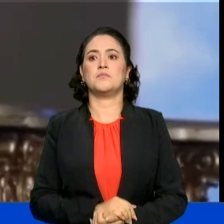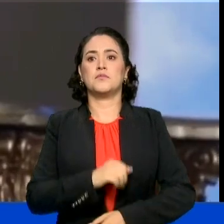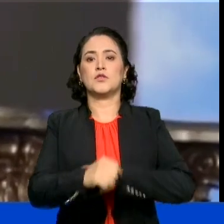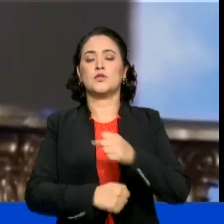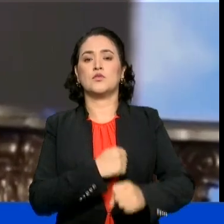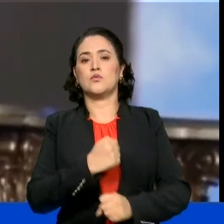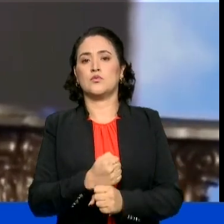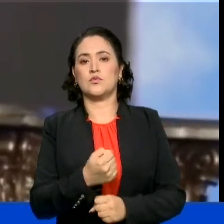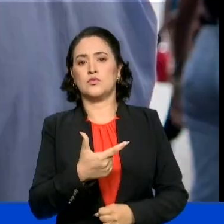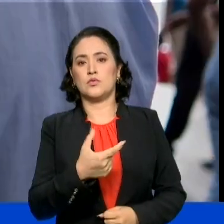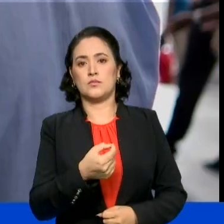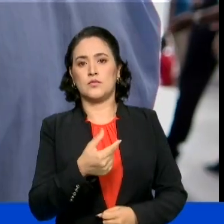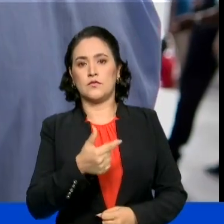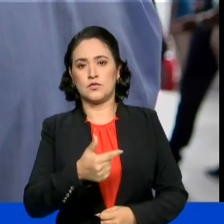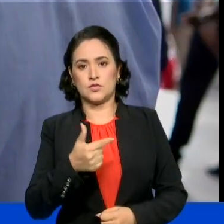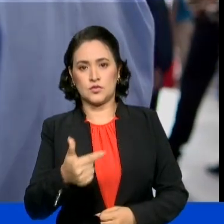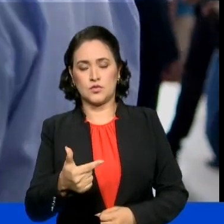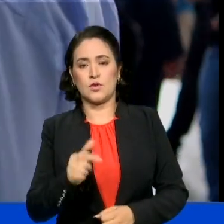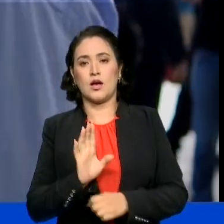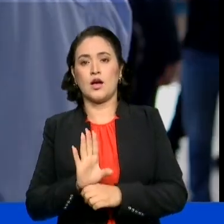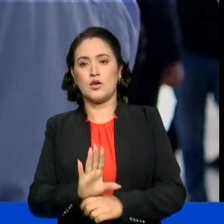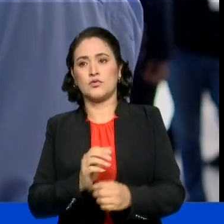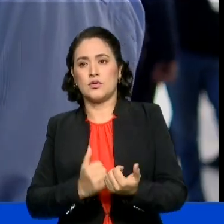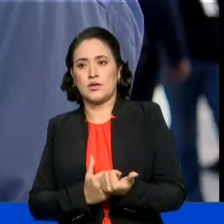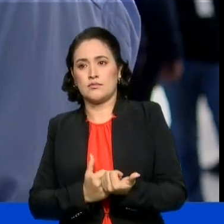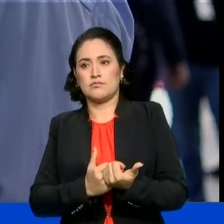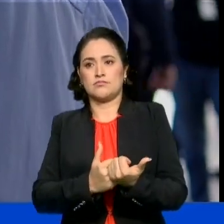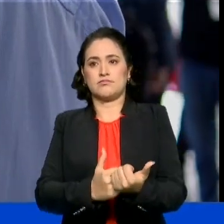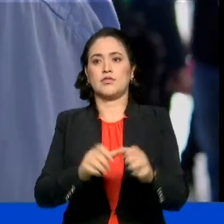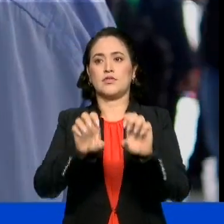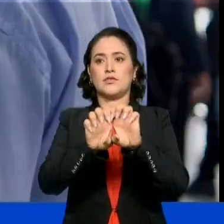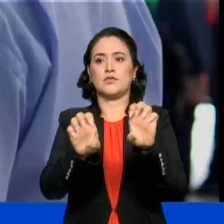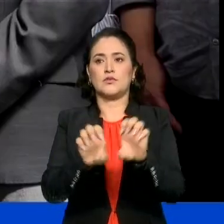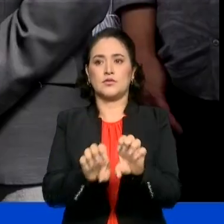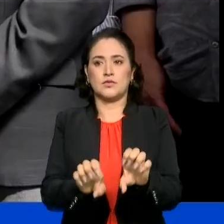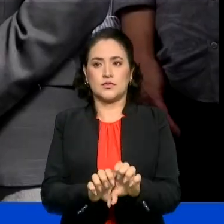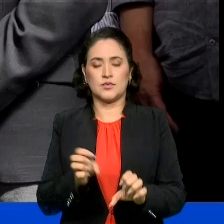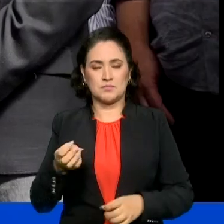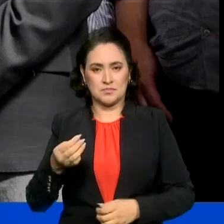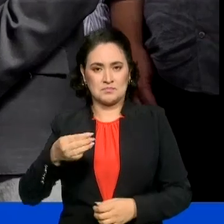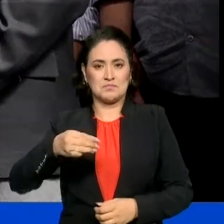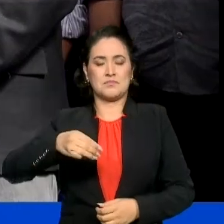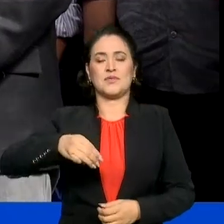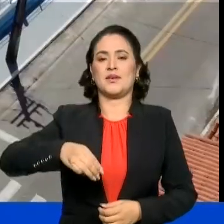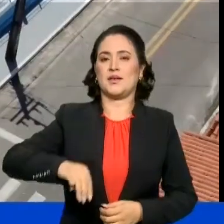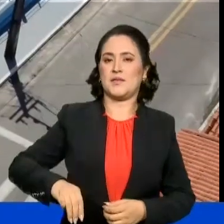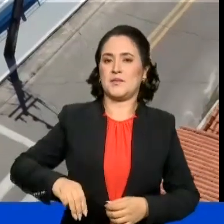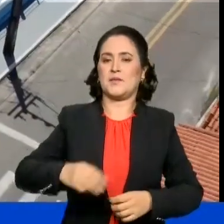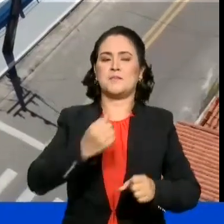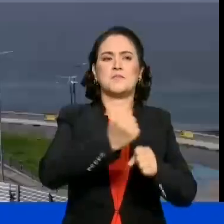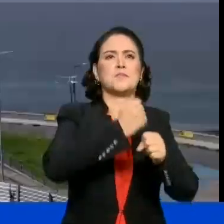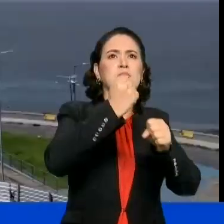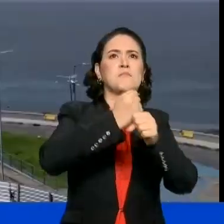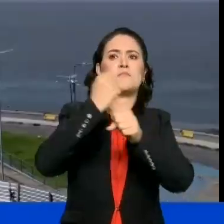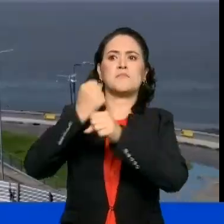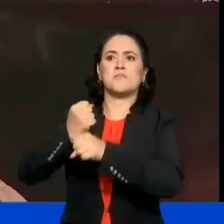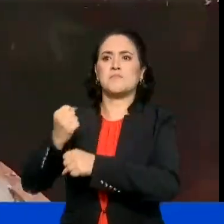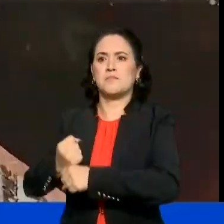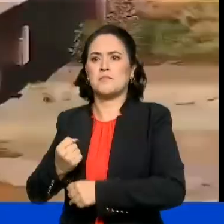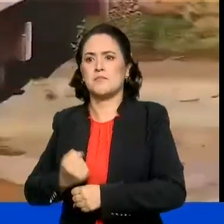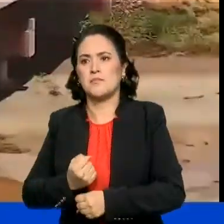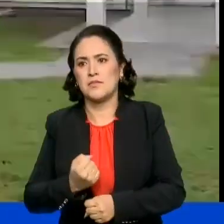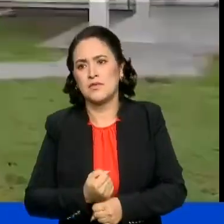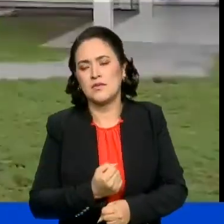2022, tem ajudado a fortalecer a infraestrutura do nosso Maranhão, tocando centenas de obras espalhadas por todos